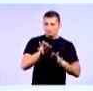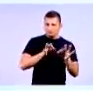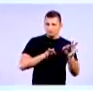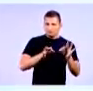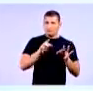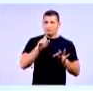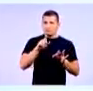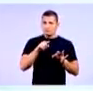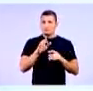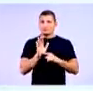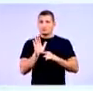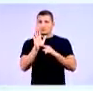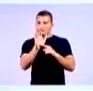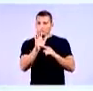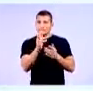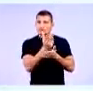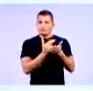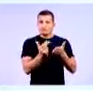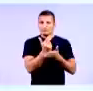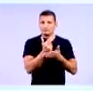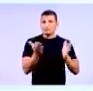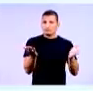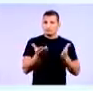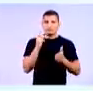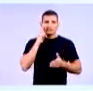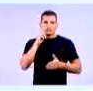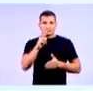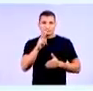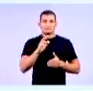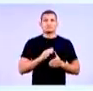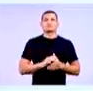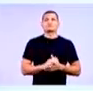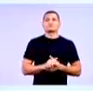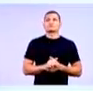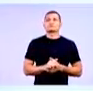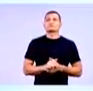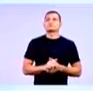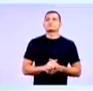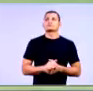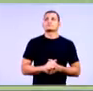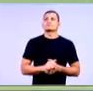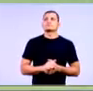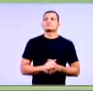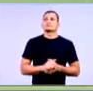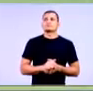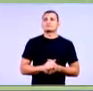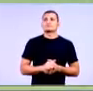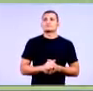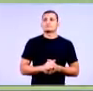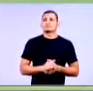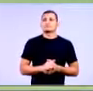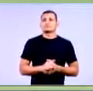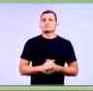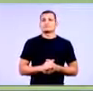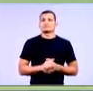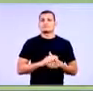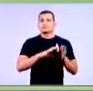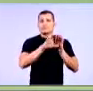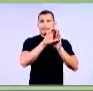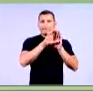representada através dos diagramas, que é o que a gente vai tratar já aqui na nossa revisão. Seguindo, então, a nossa aula, está aqui, ó,